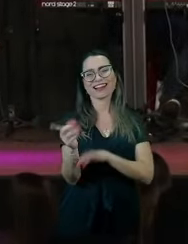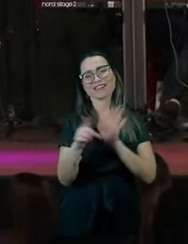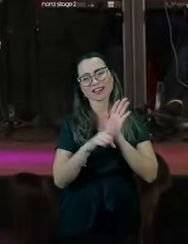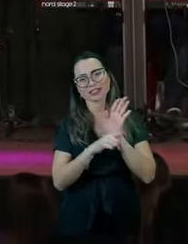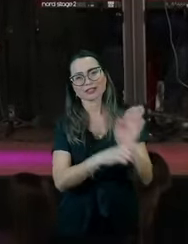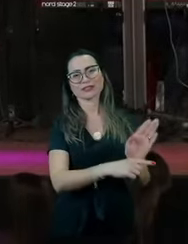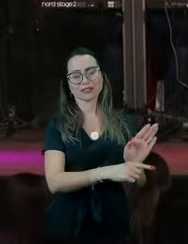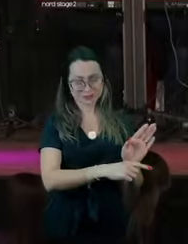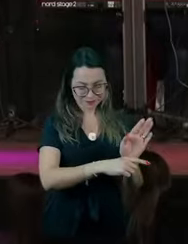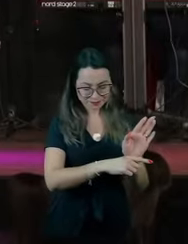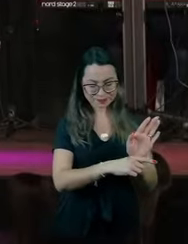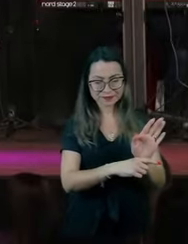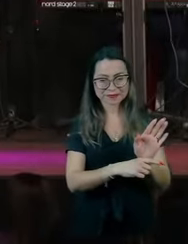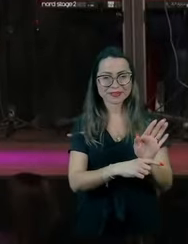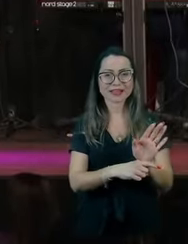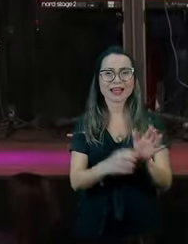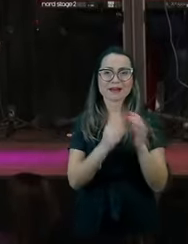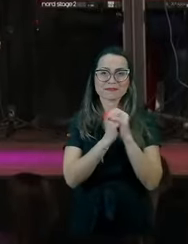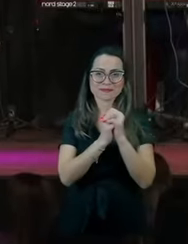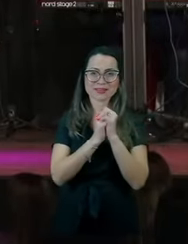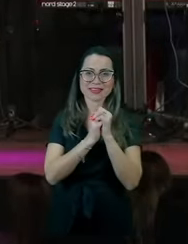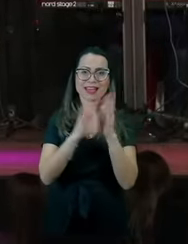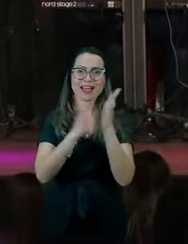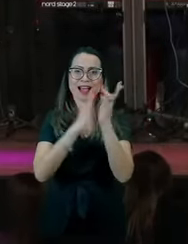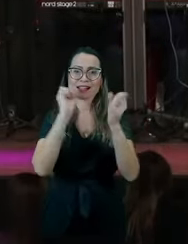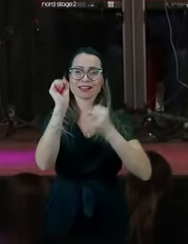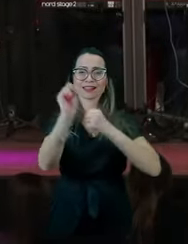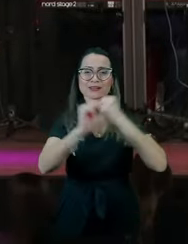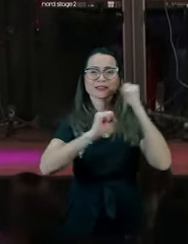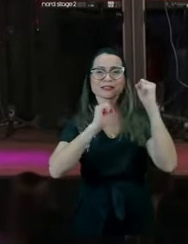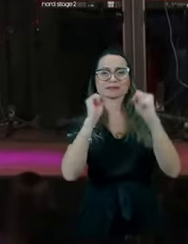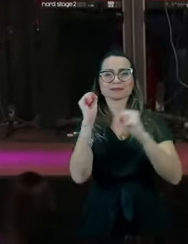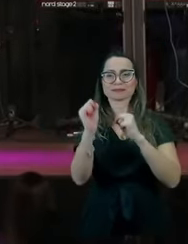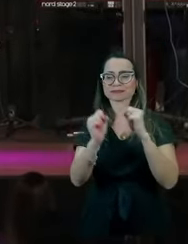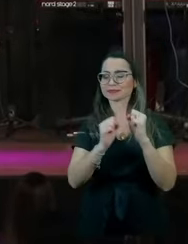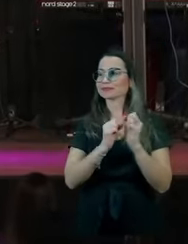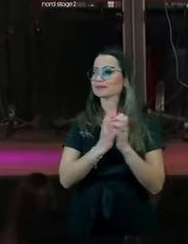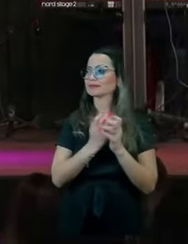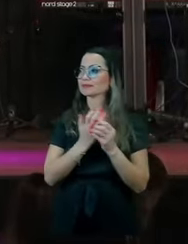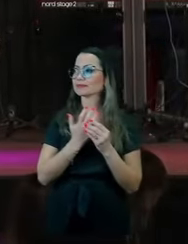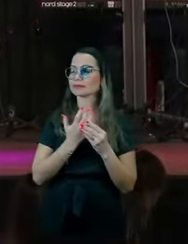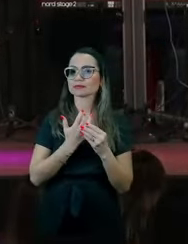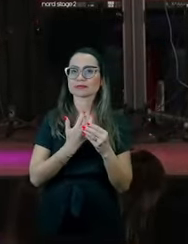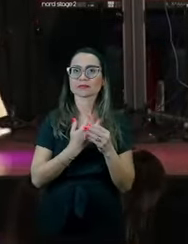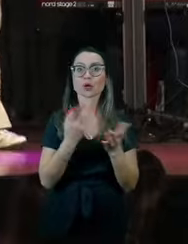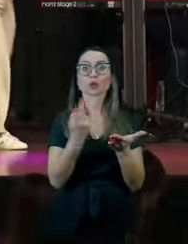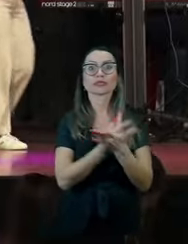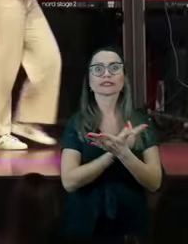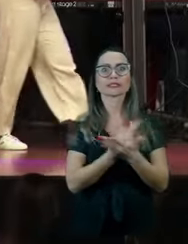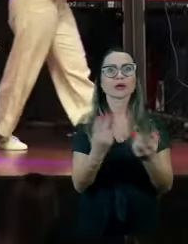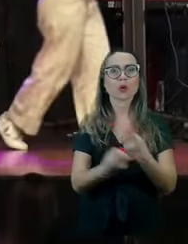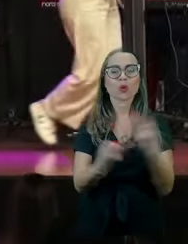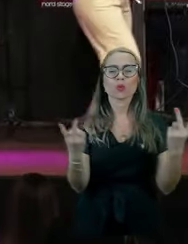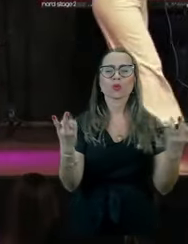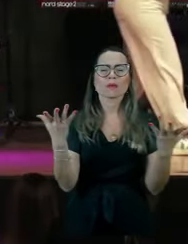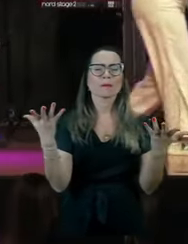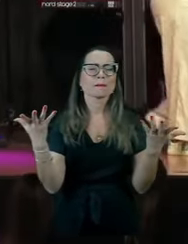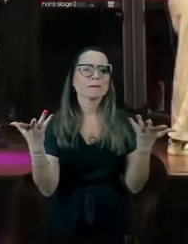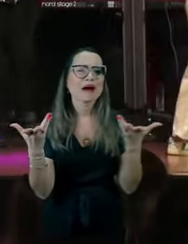encaminhar. Amém? Aleluia! Aconteceu algo tão bom essa semana, semana